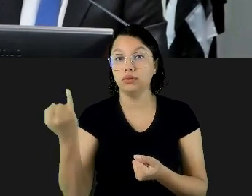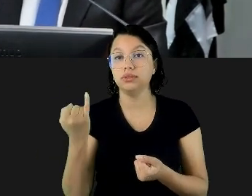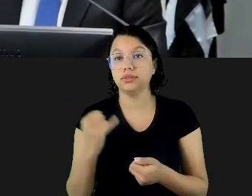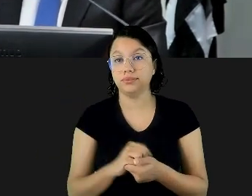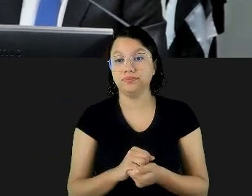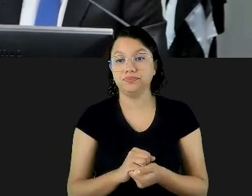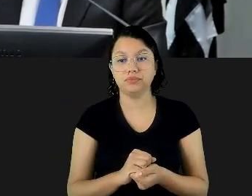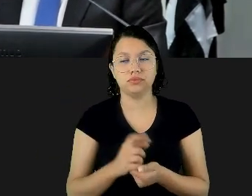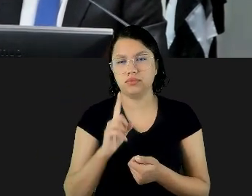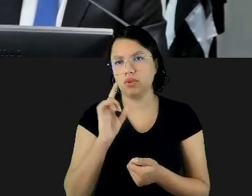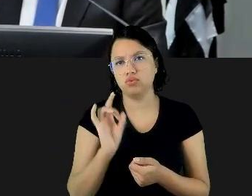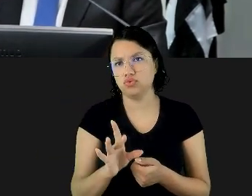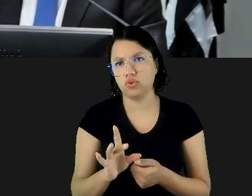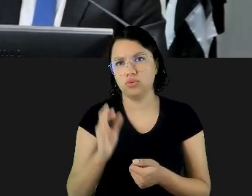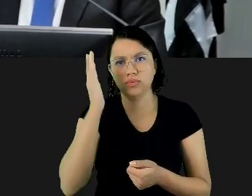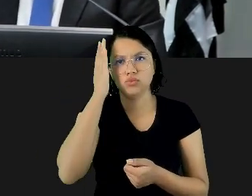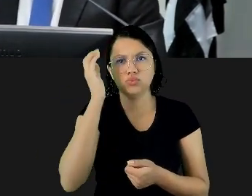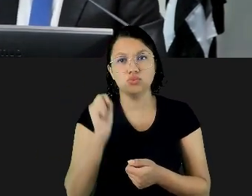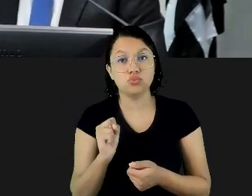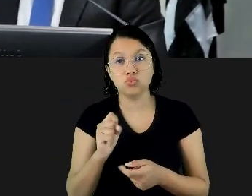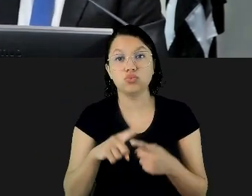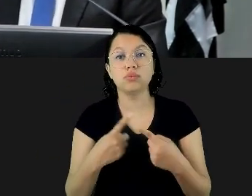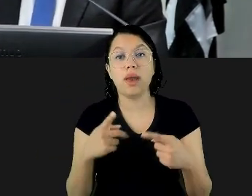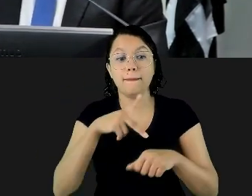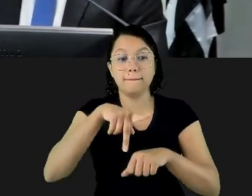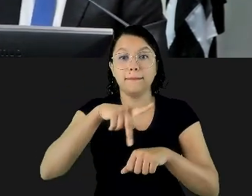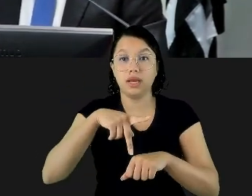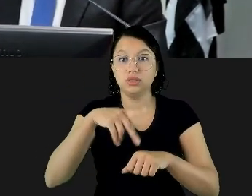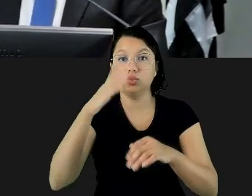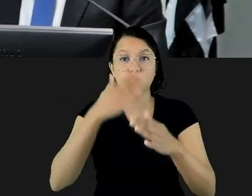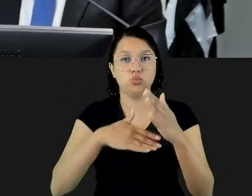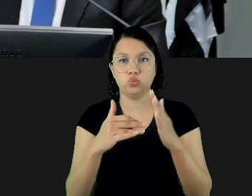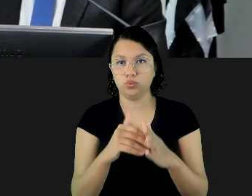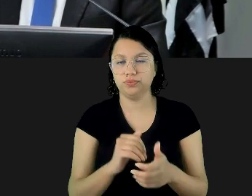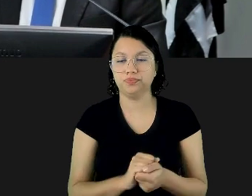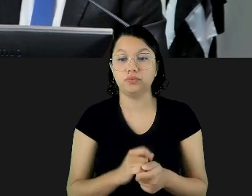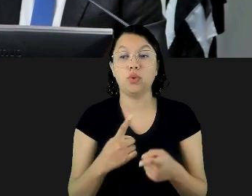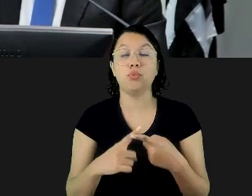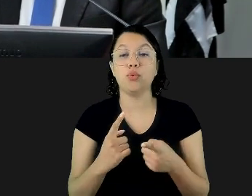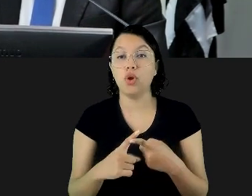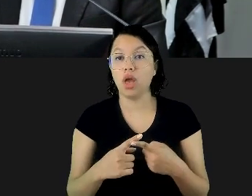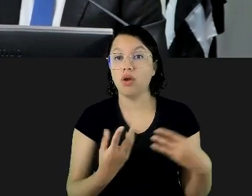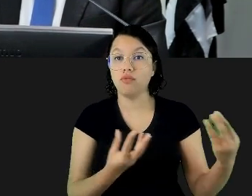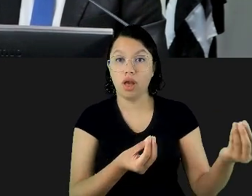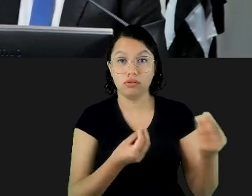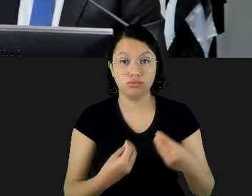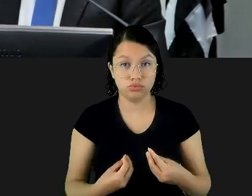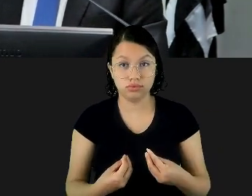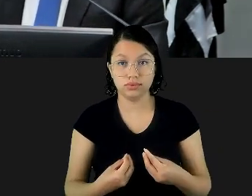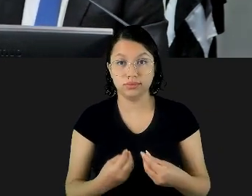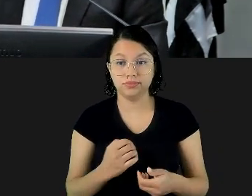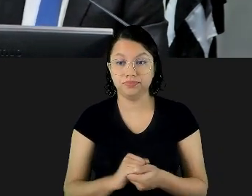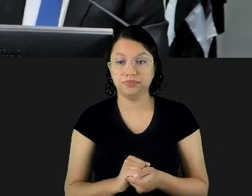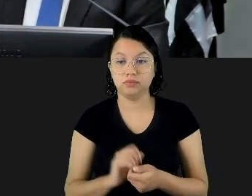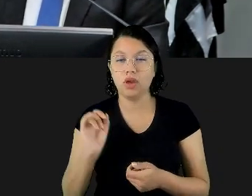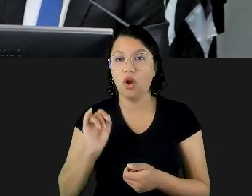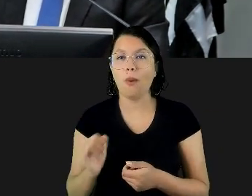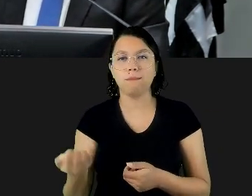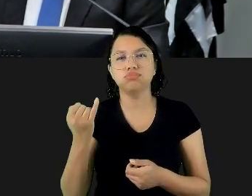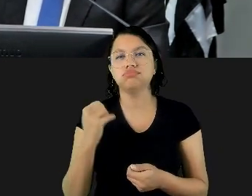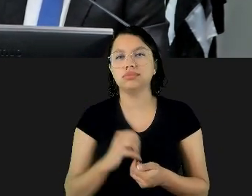Grosso do Sul, como também para o Brasil. Porque vai nos dar uma oportunidade